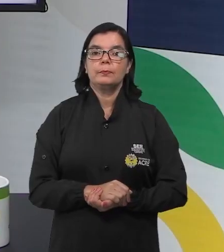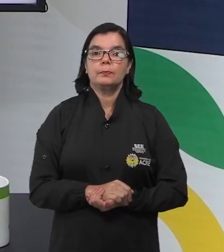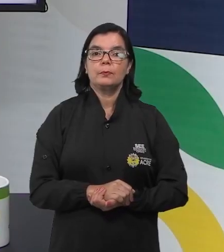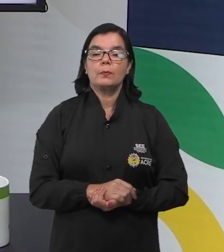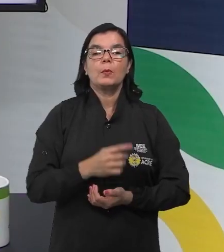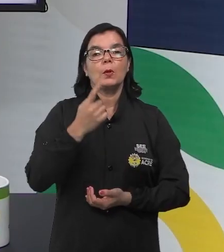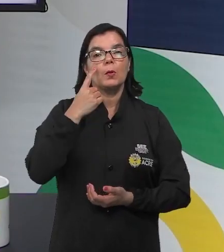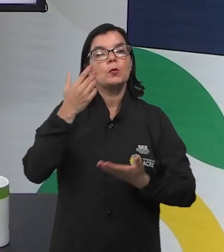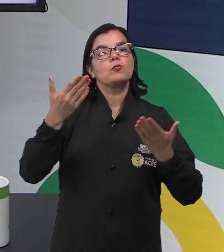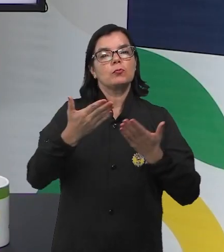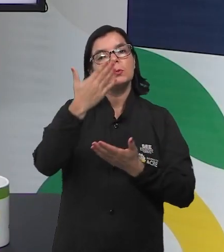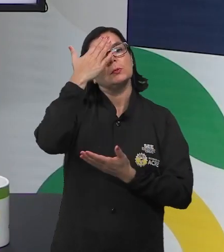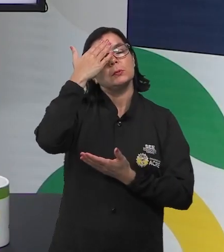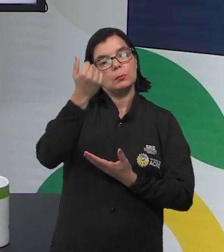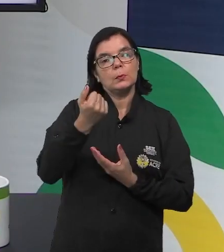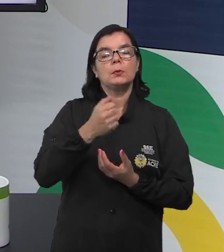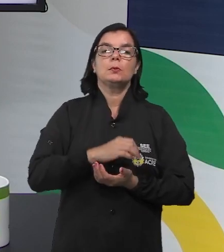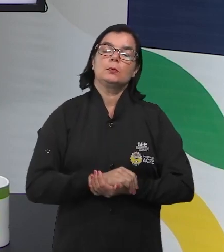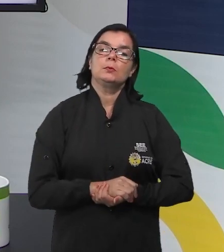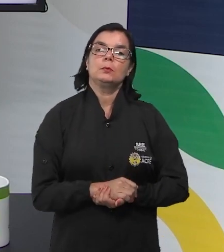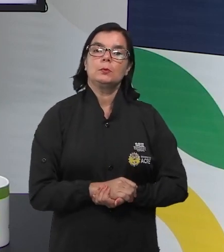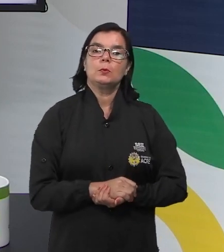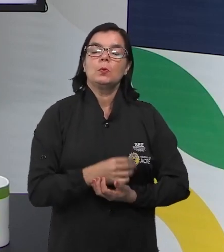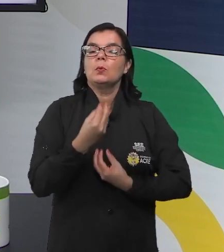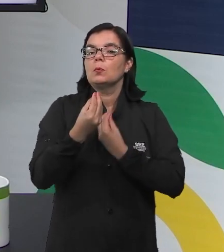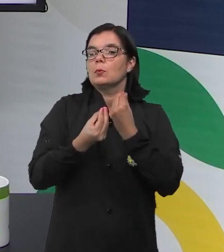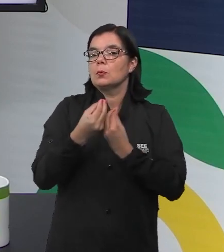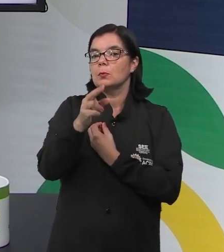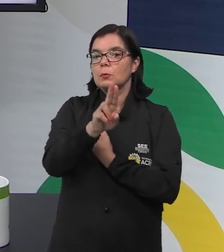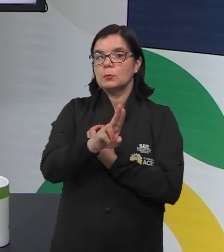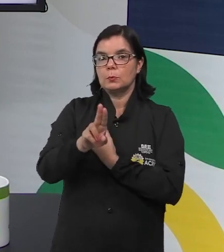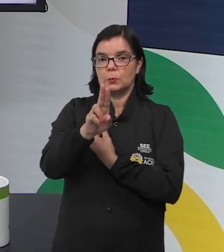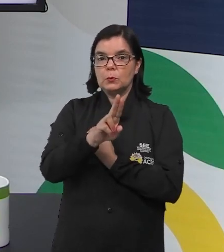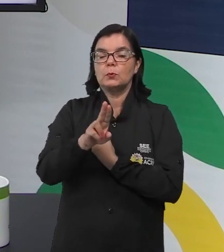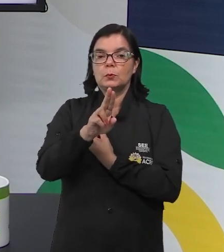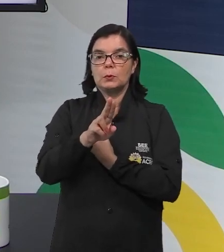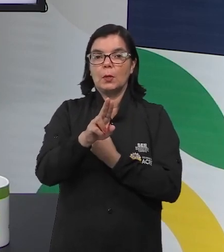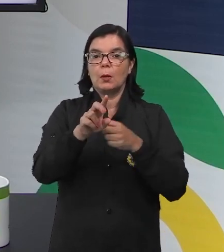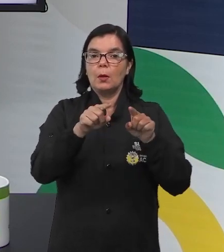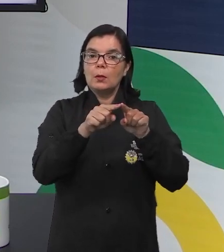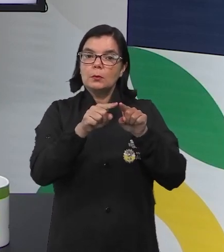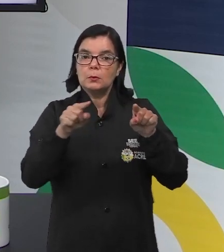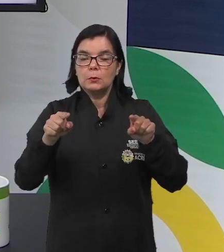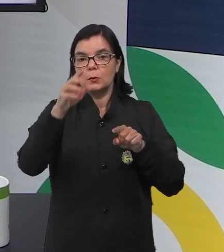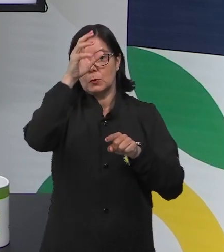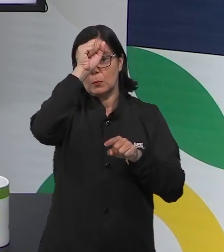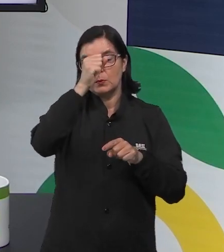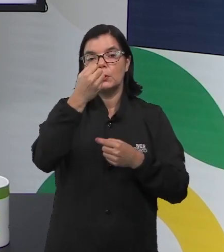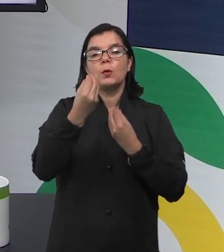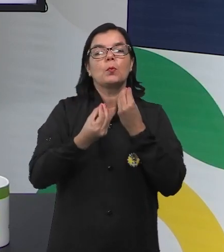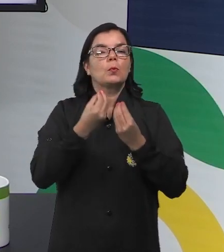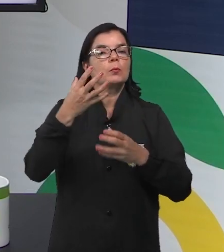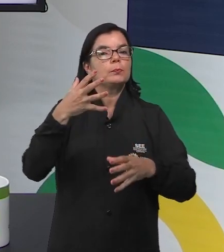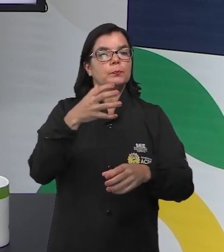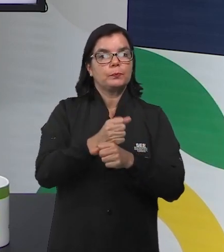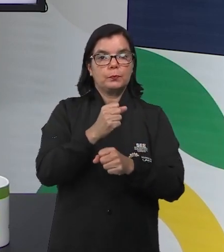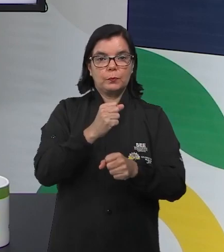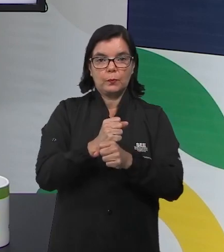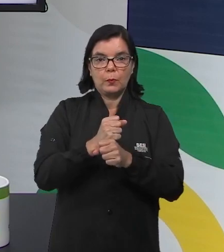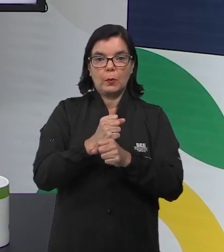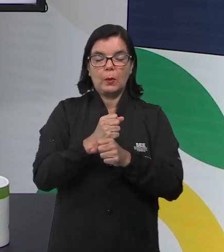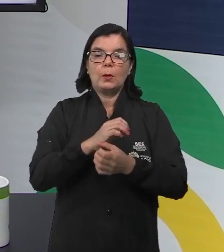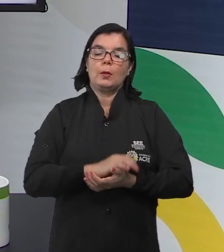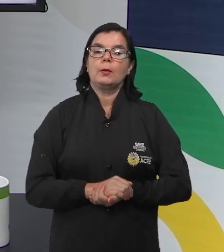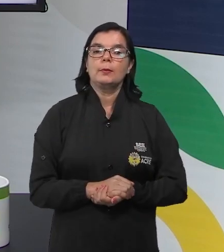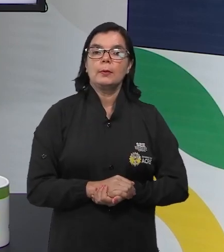Agora que nós sabemos como usar essas medidas, vamos aprender a calculá-las. A mais difícil,